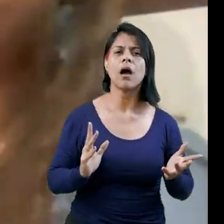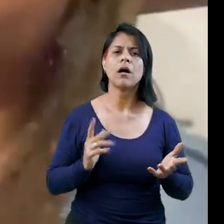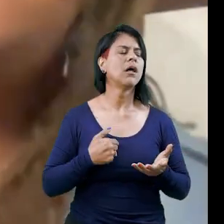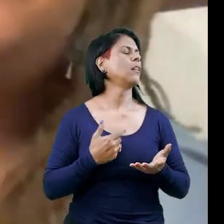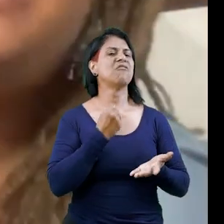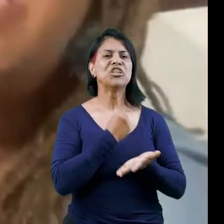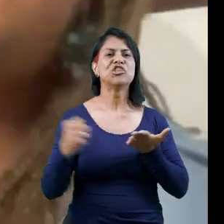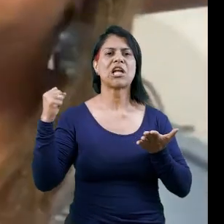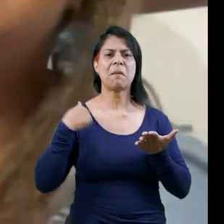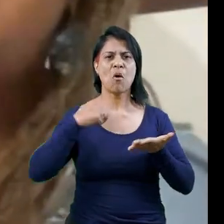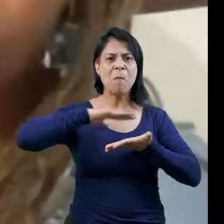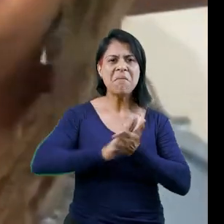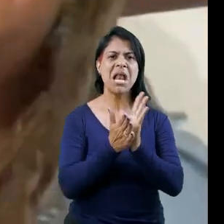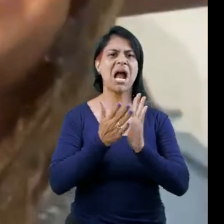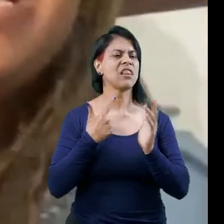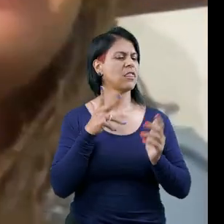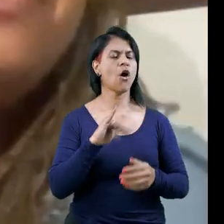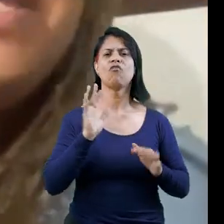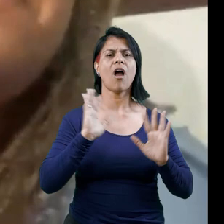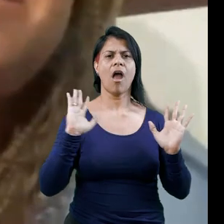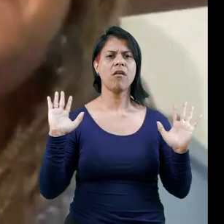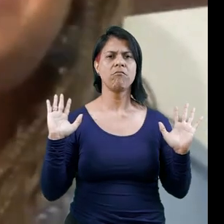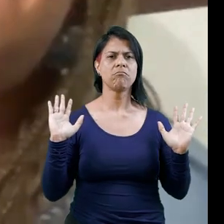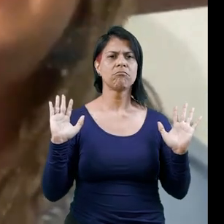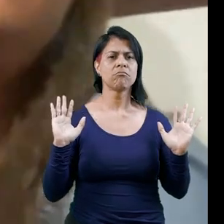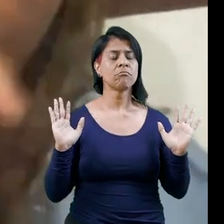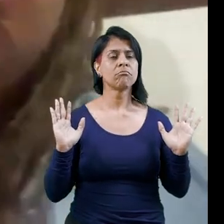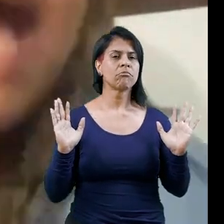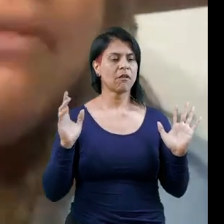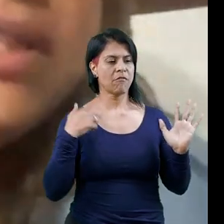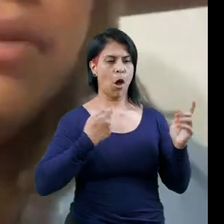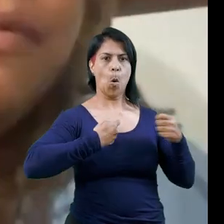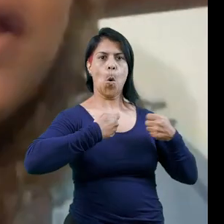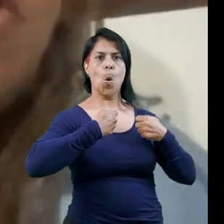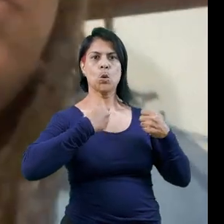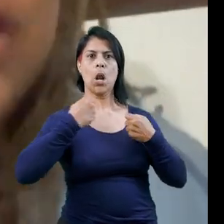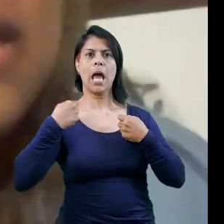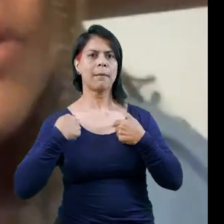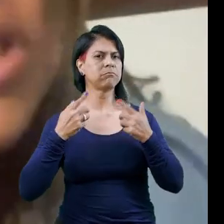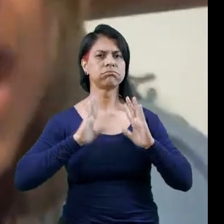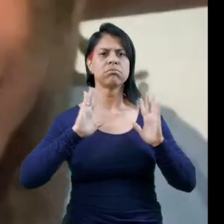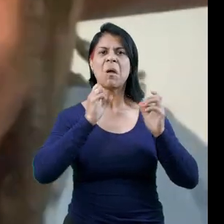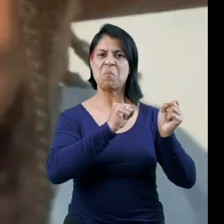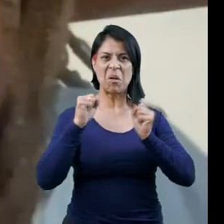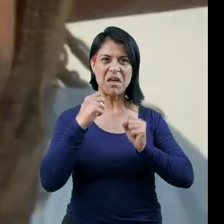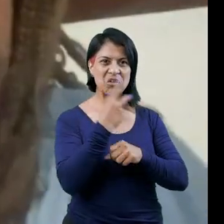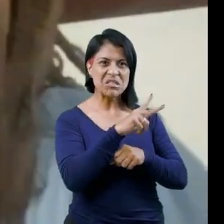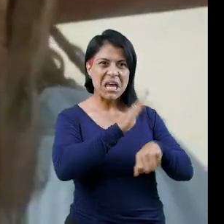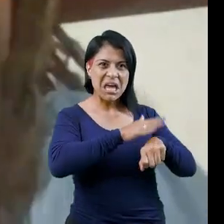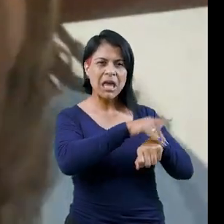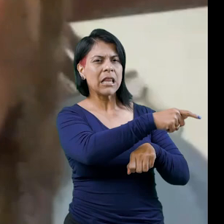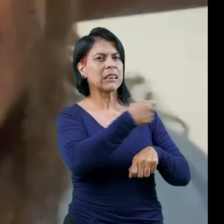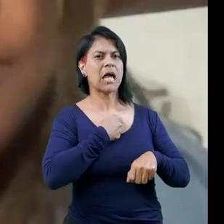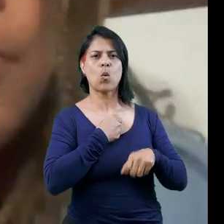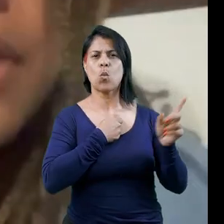deslegitimar, ou você não vai me humilhar, ou você não vai me manipular. Você não, o poder não está nas suas mãos.